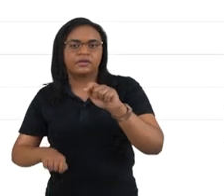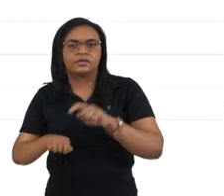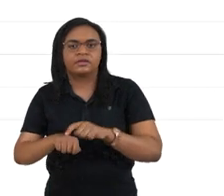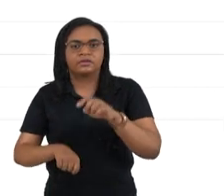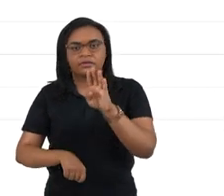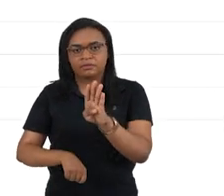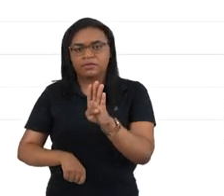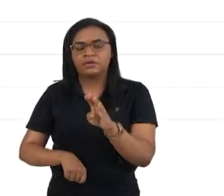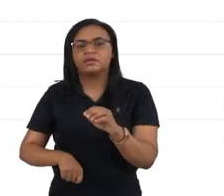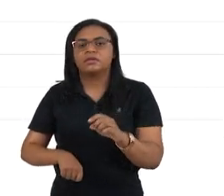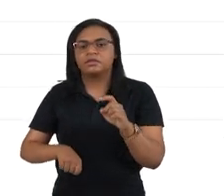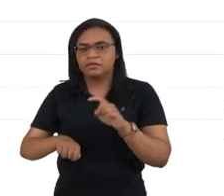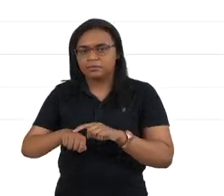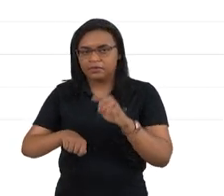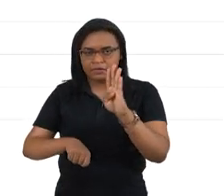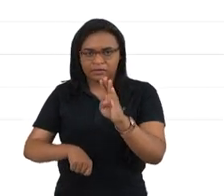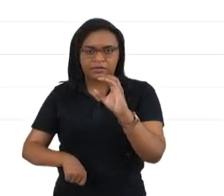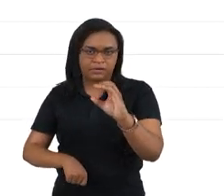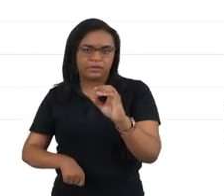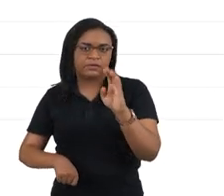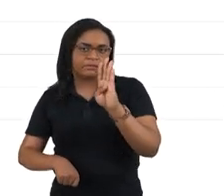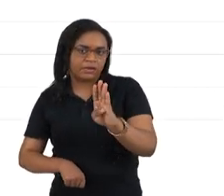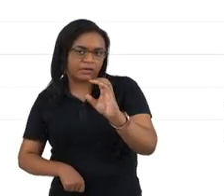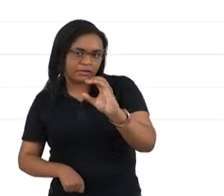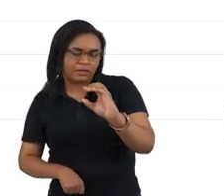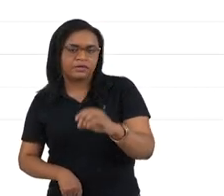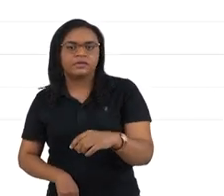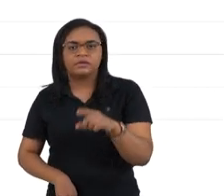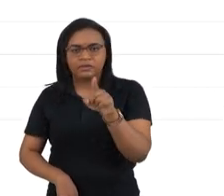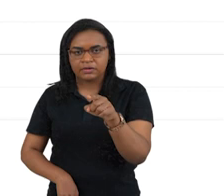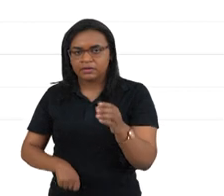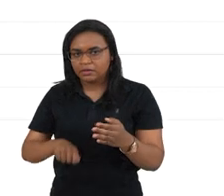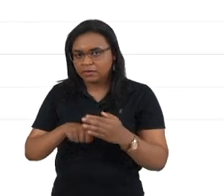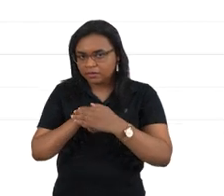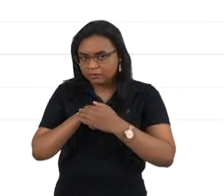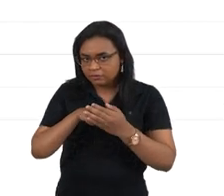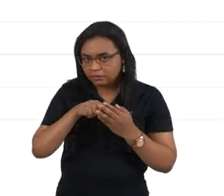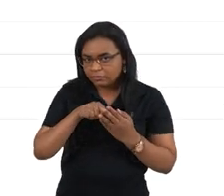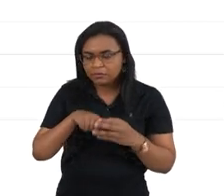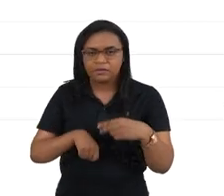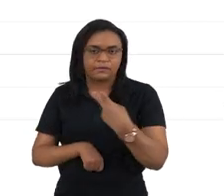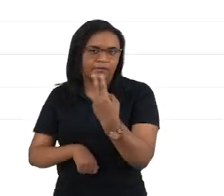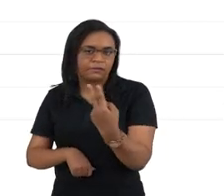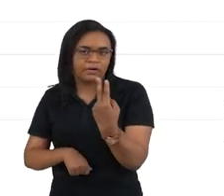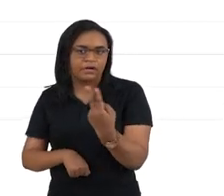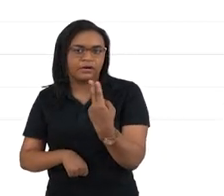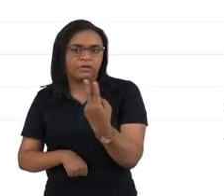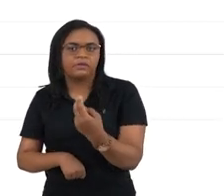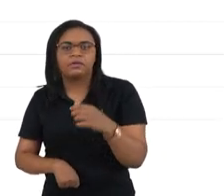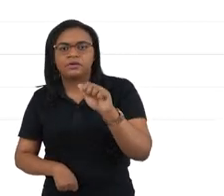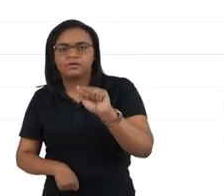C, você tem BC. Então, se você quer descobrir o valor de A, você tem que A vai ser igual a